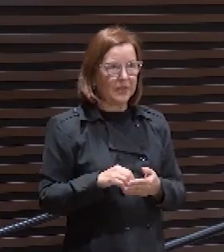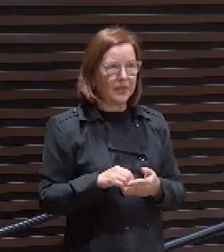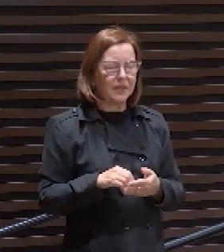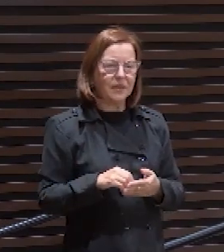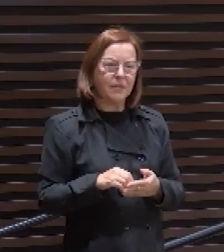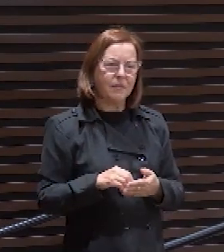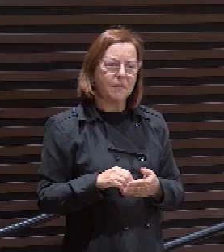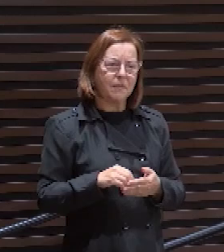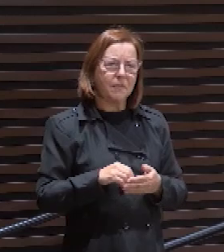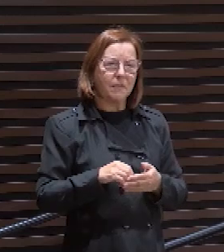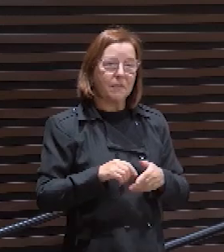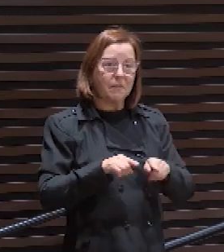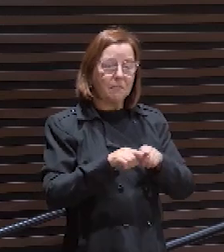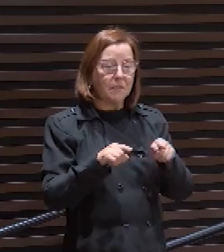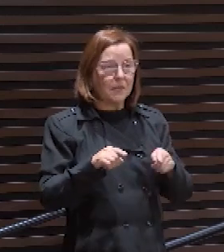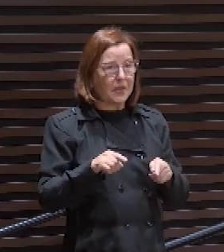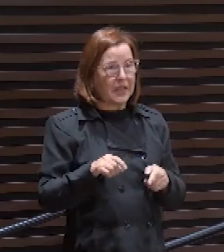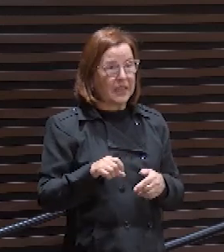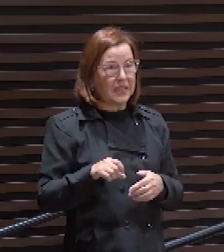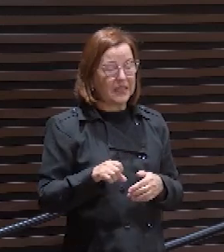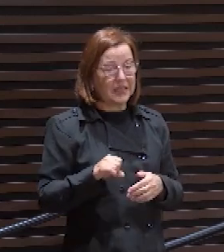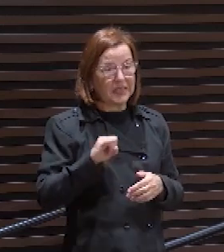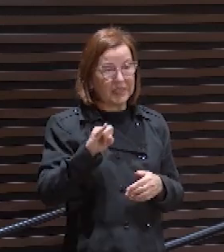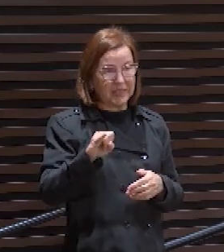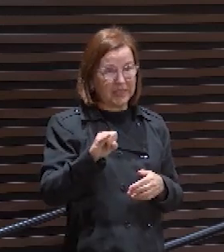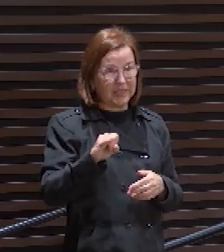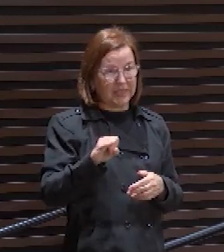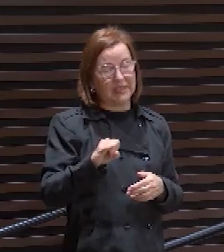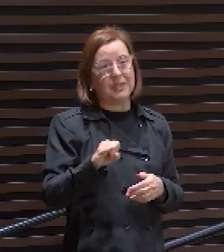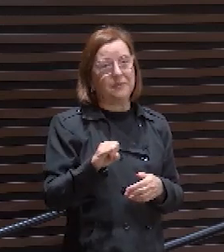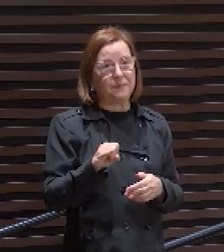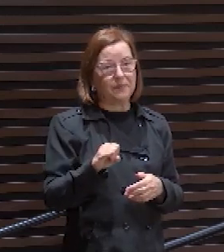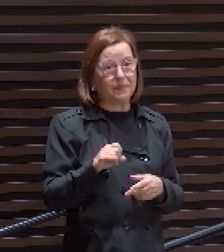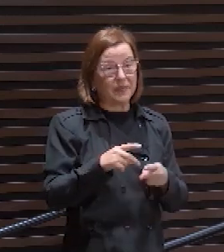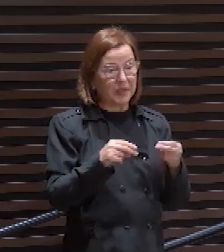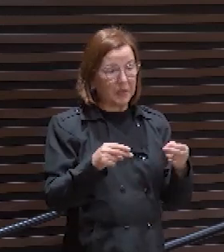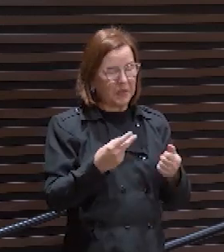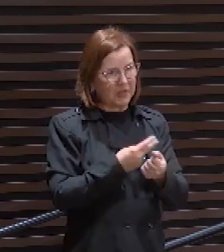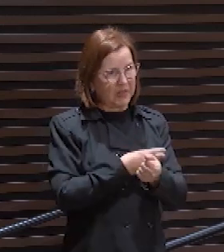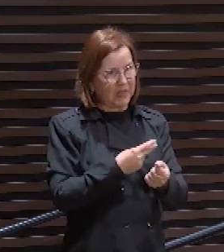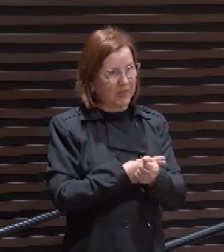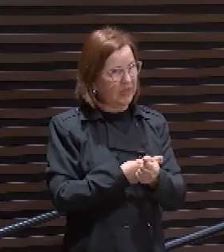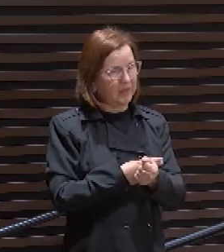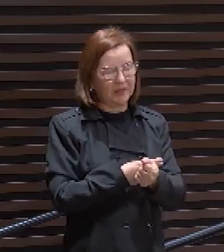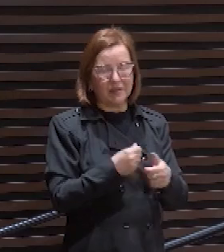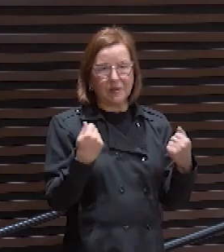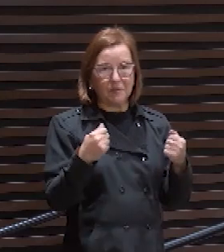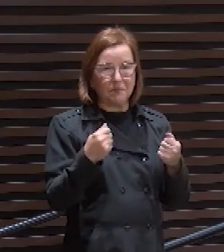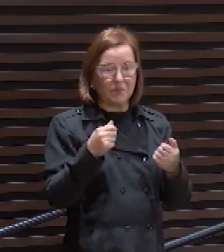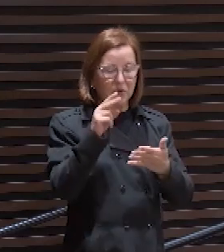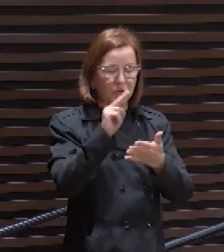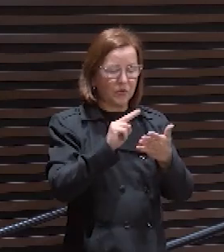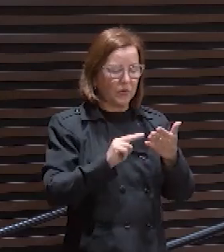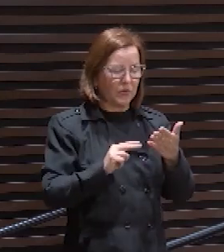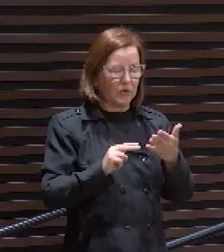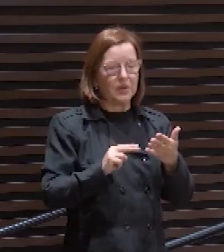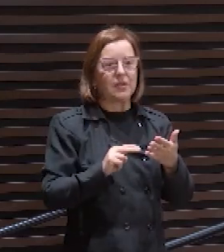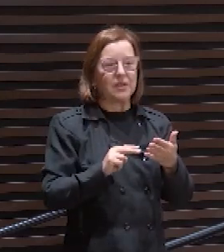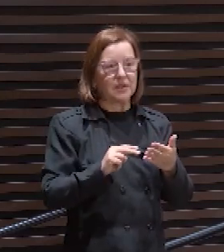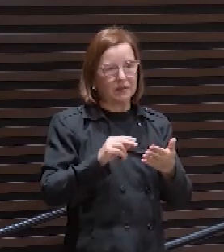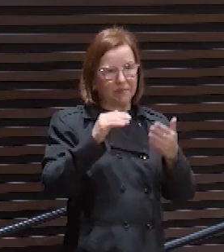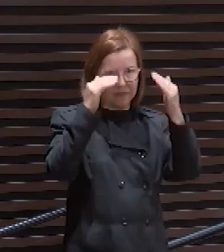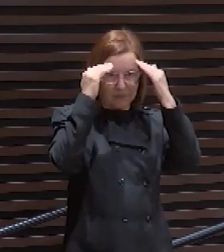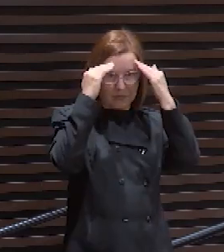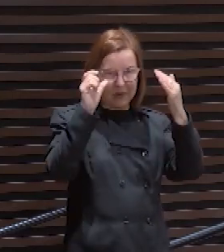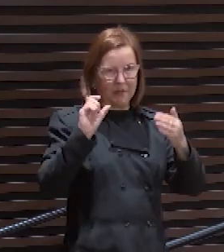Por que tal coisa é boa mesmo que me prejudique no trabalho? Porque está na palavra. Deus diz que eu preciso fazer isso. É uma instrução do Senhor. Ou